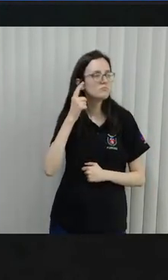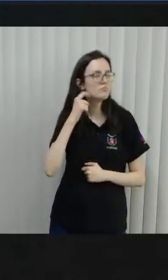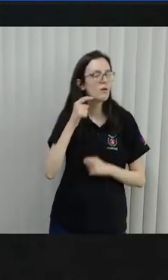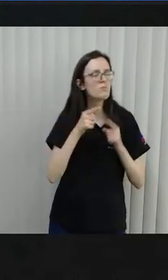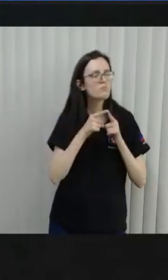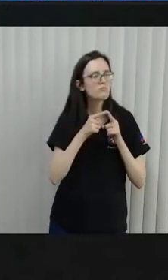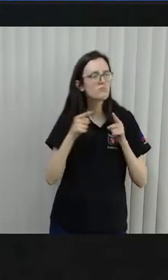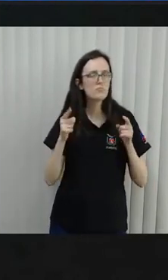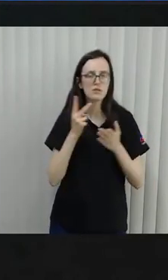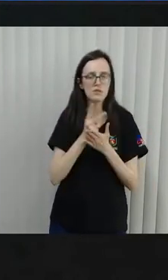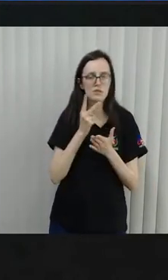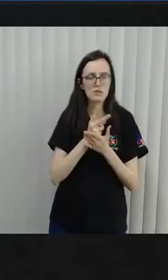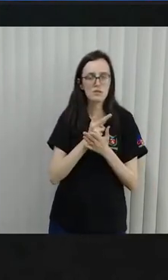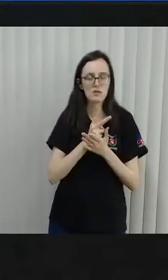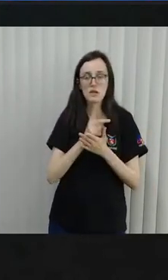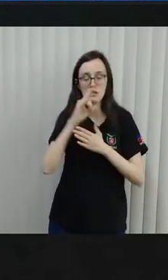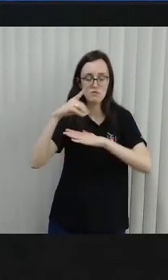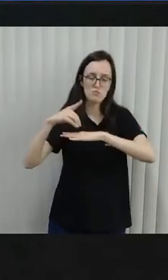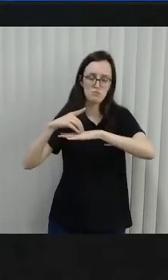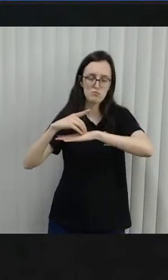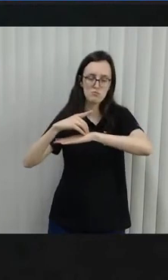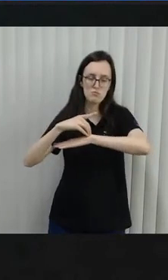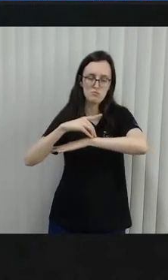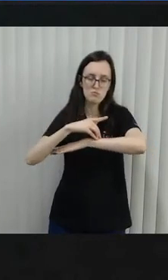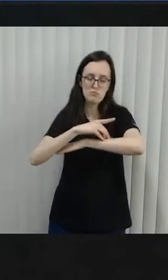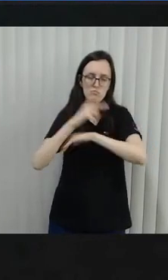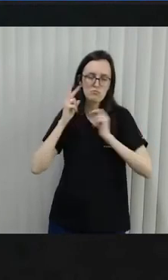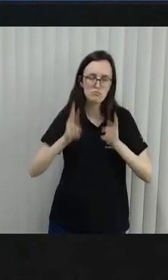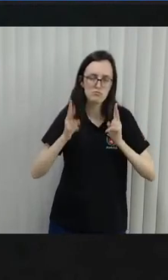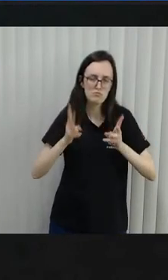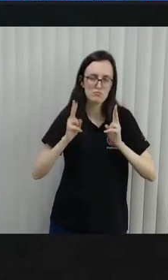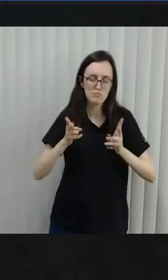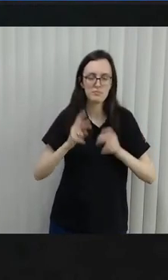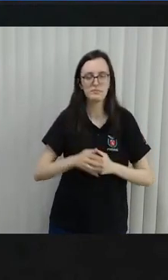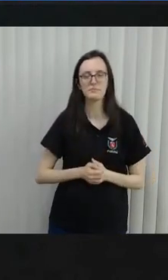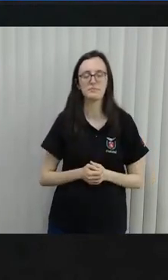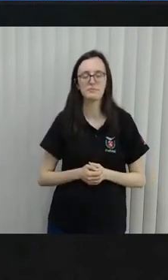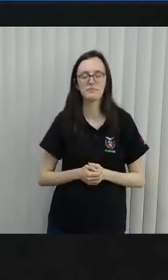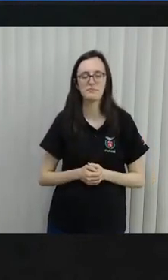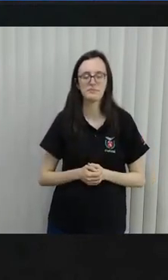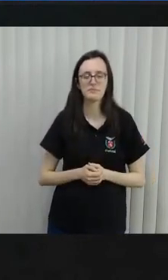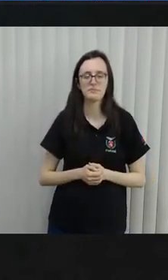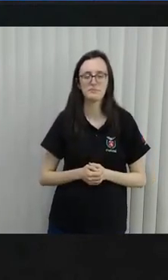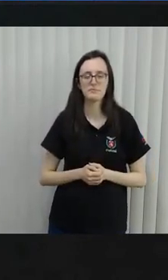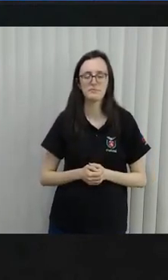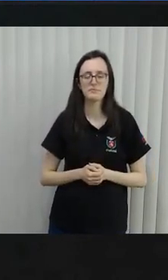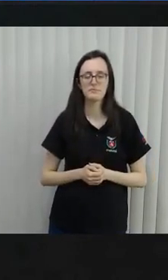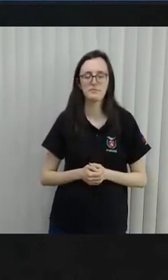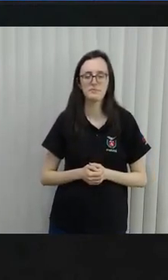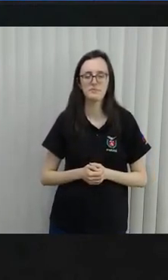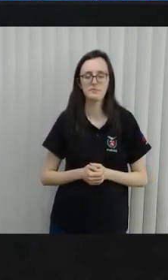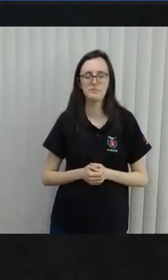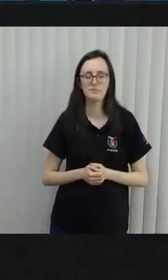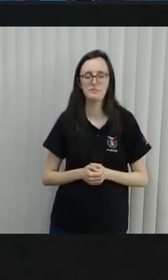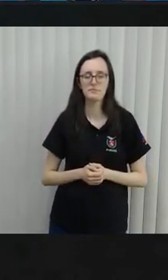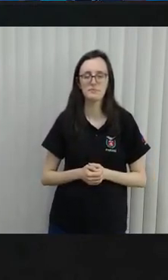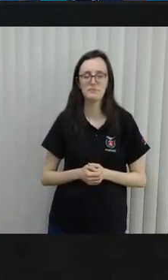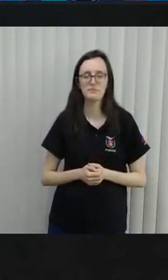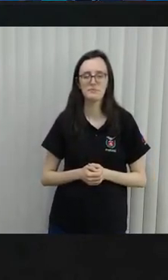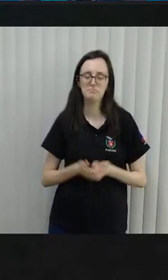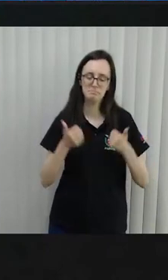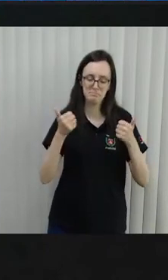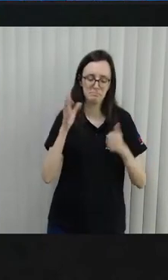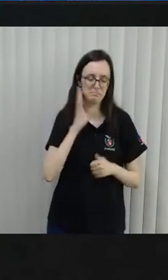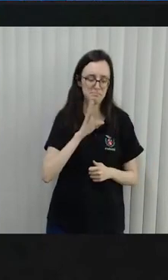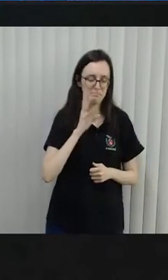Dino não tiver a colisão, ele continua tocando. Só dá um zoom aí, Gui. Esse é um pequeno, né? Ficou. Aí, agora